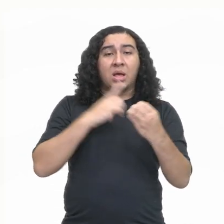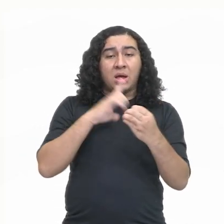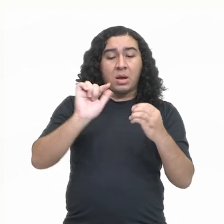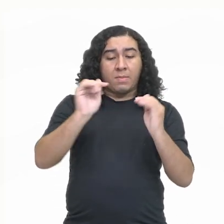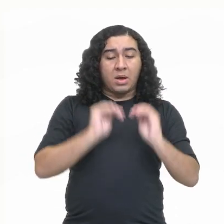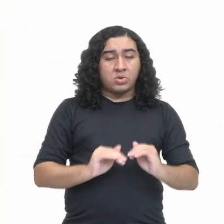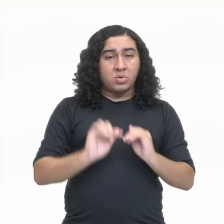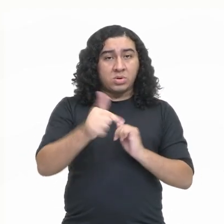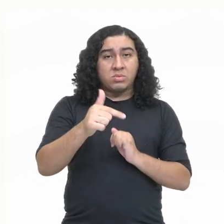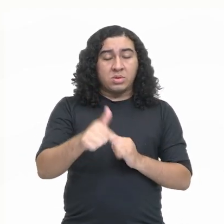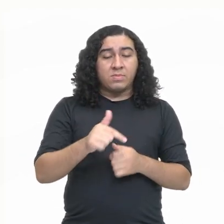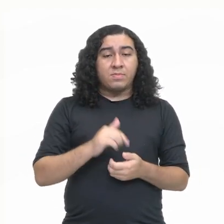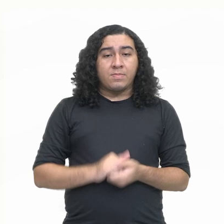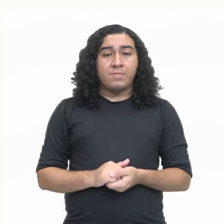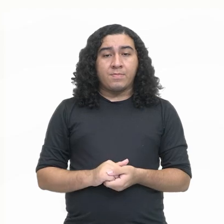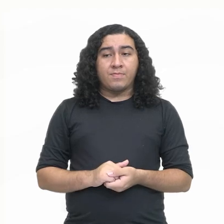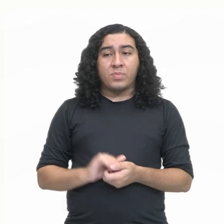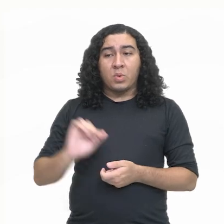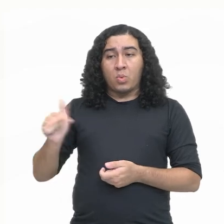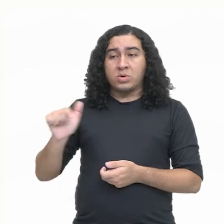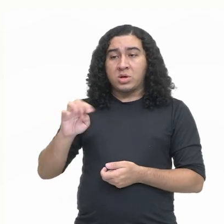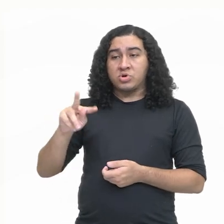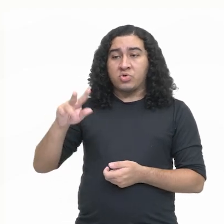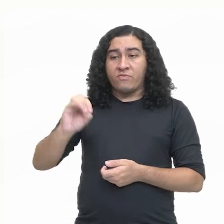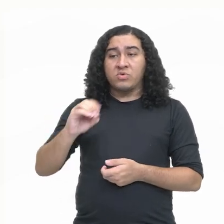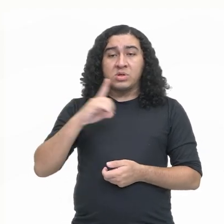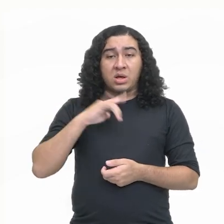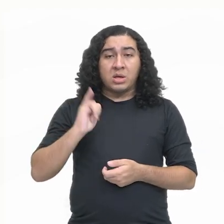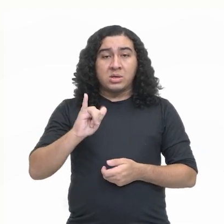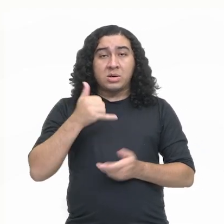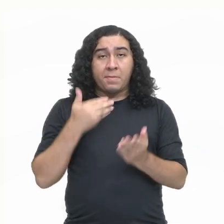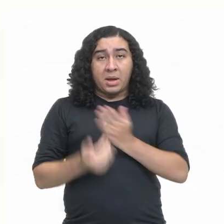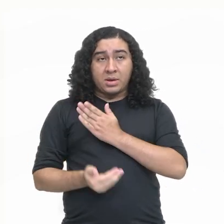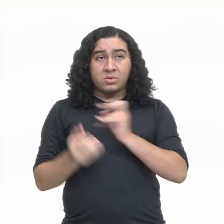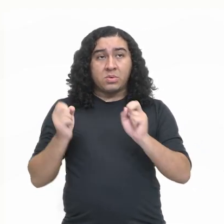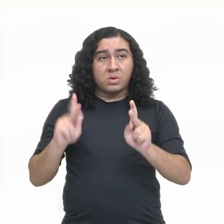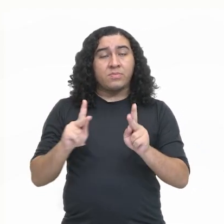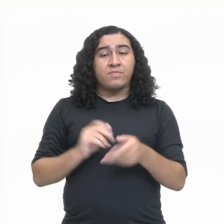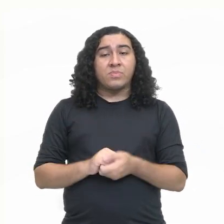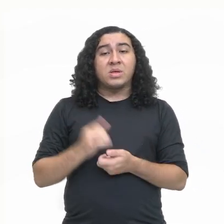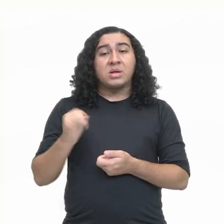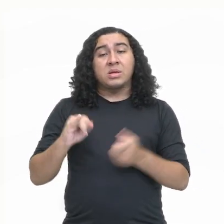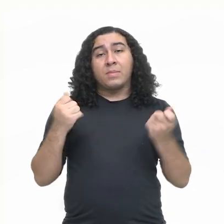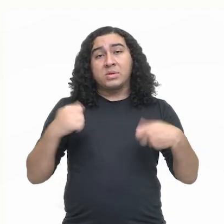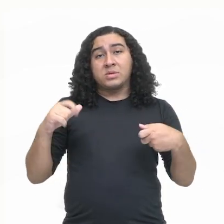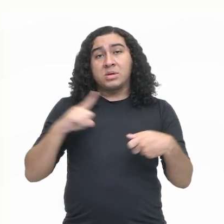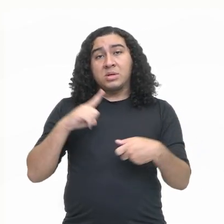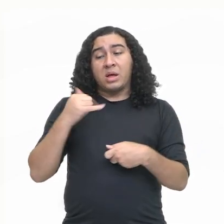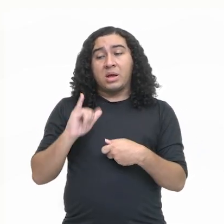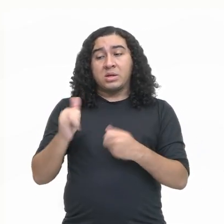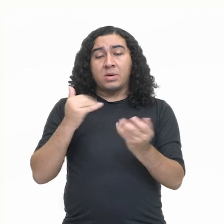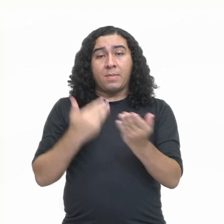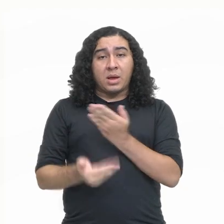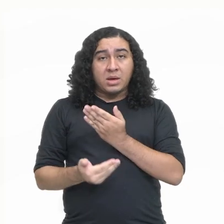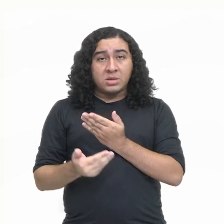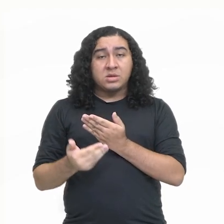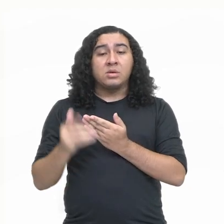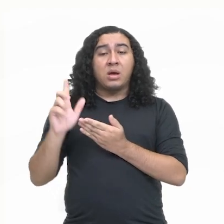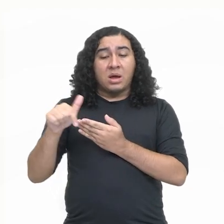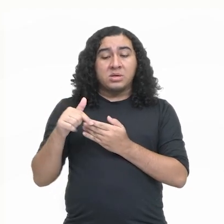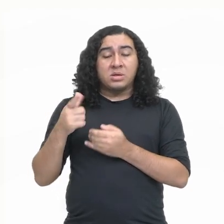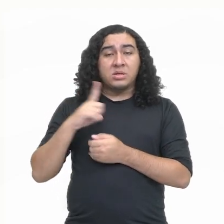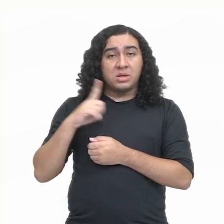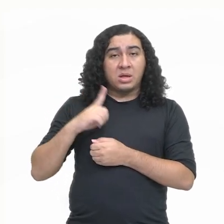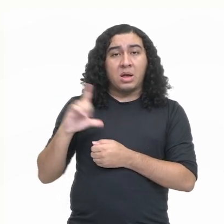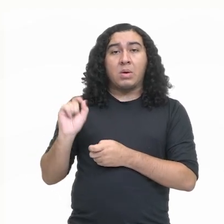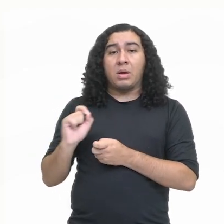o transporte ativo, vai haver gasto de energia, certo? Então, quando eu preciso gastar energia, o transporte deixa